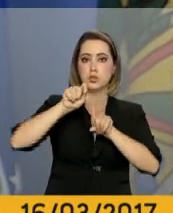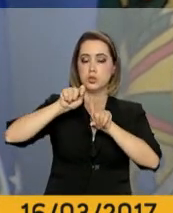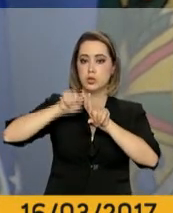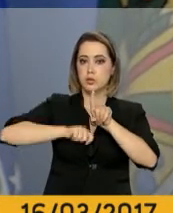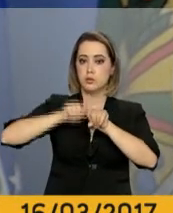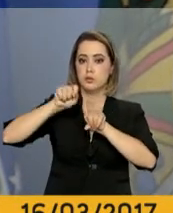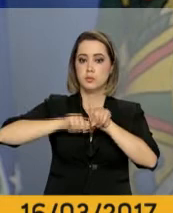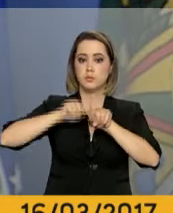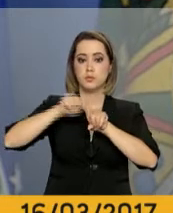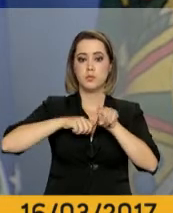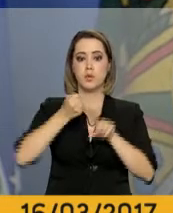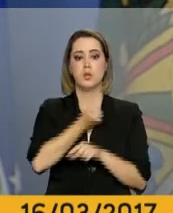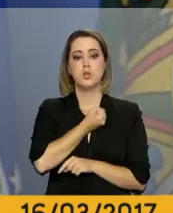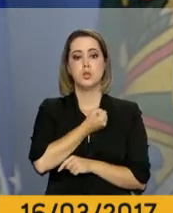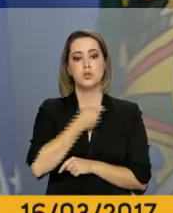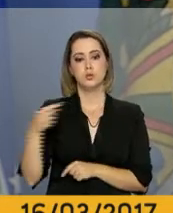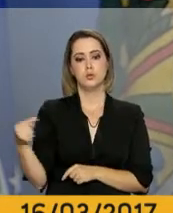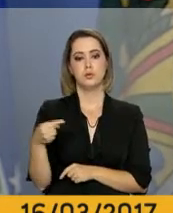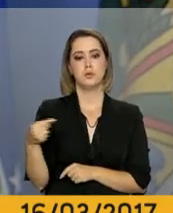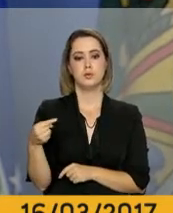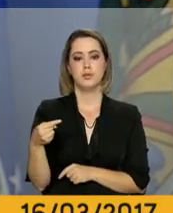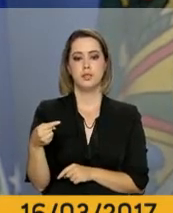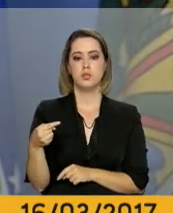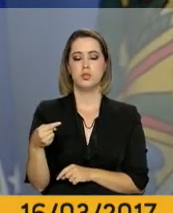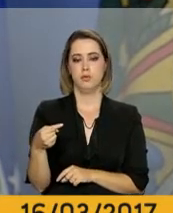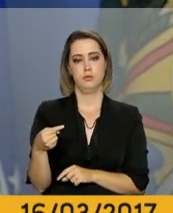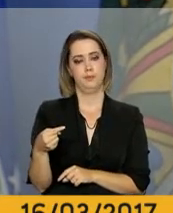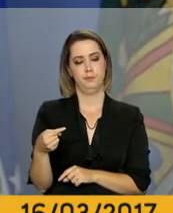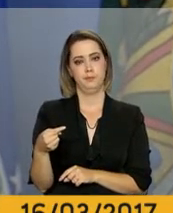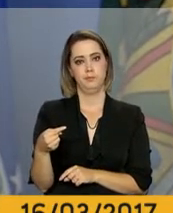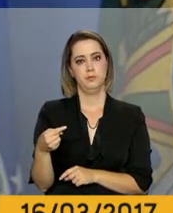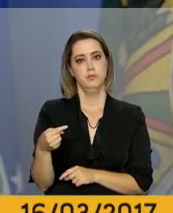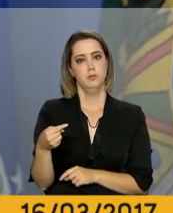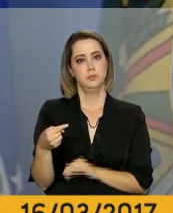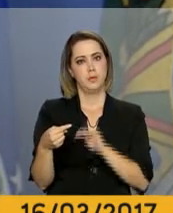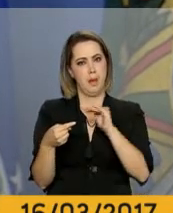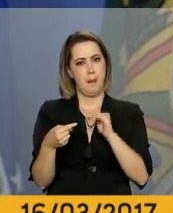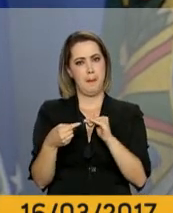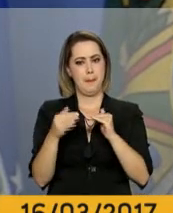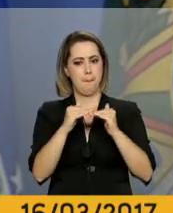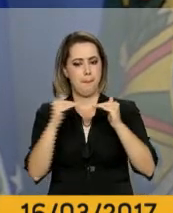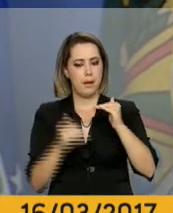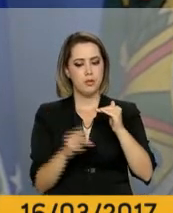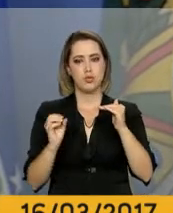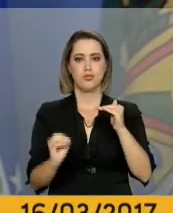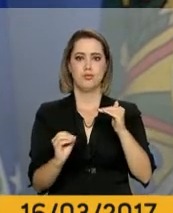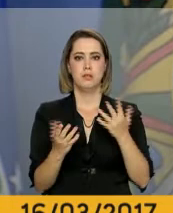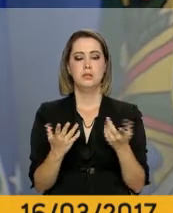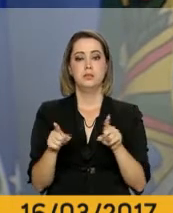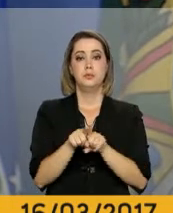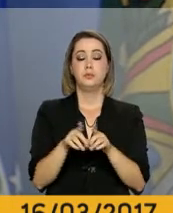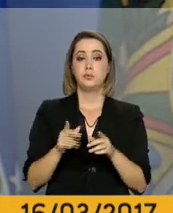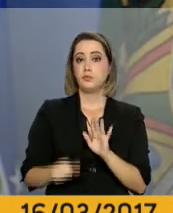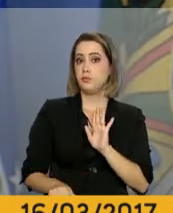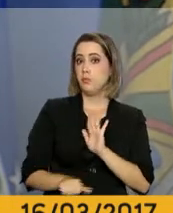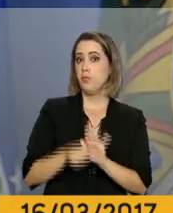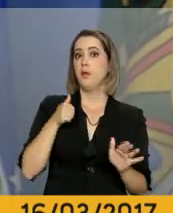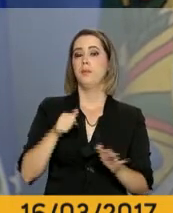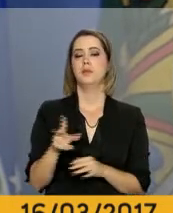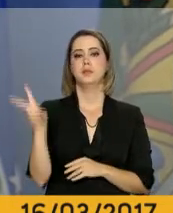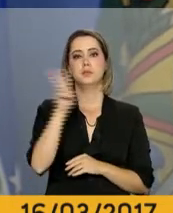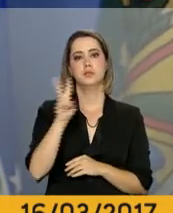de números negativos é praticamente a primeira vez que nós temos um número positivo